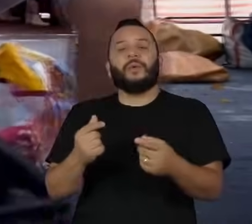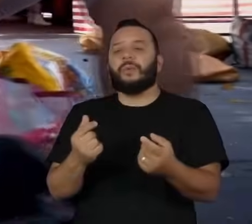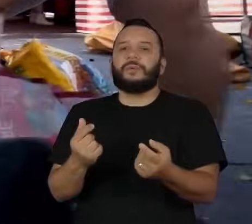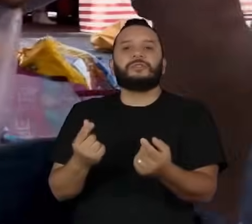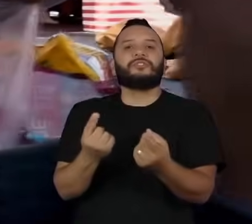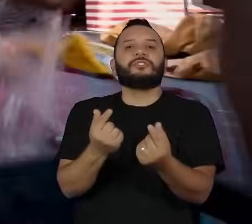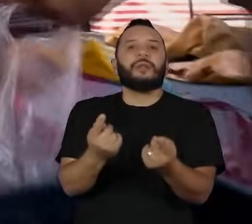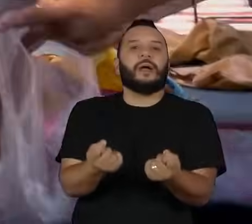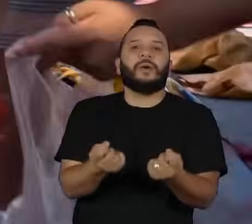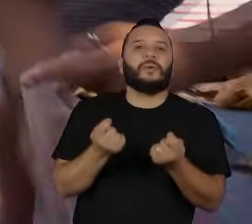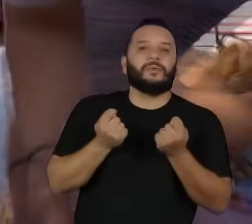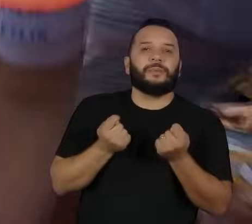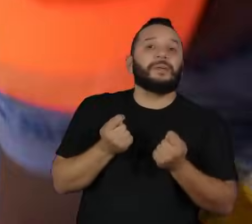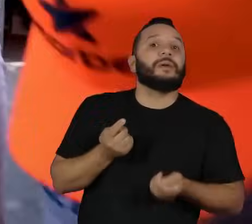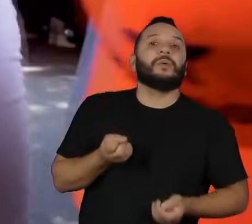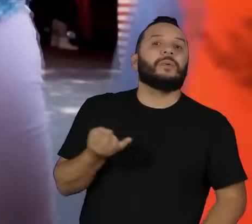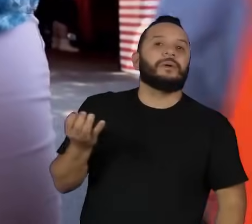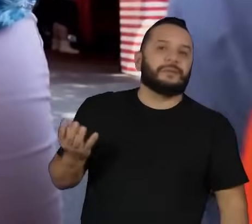média dos